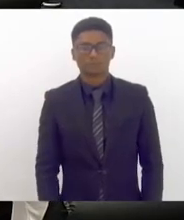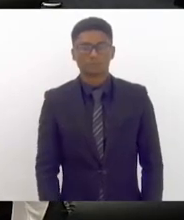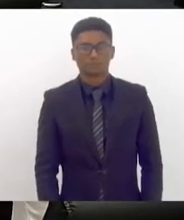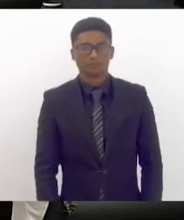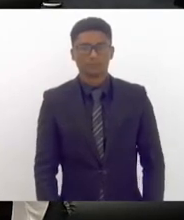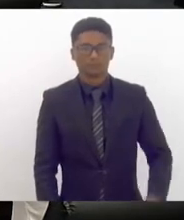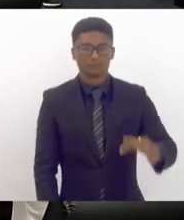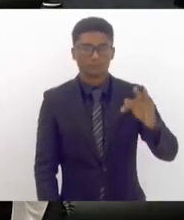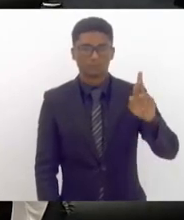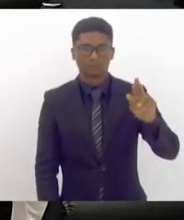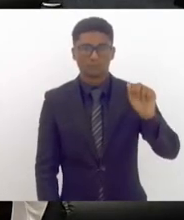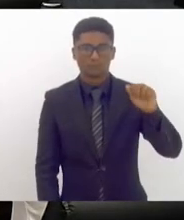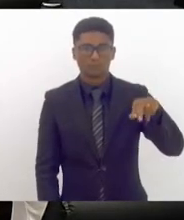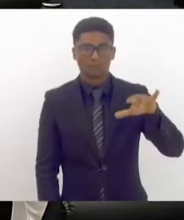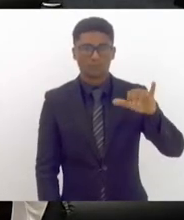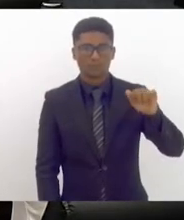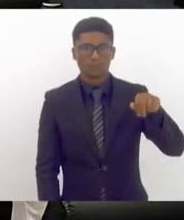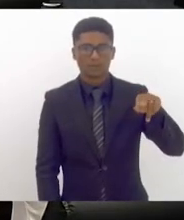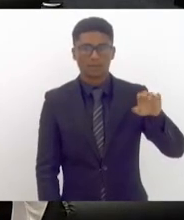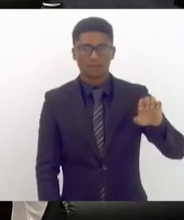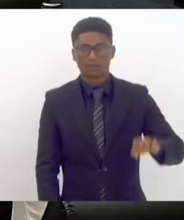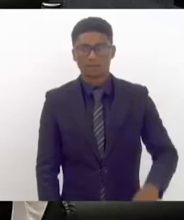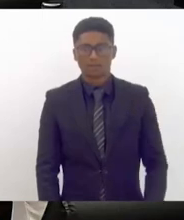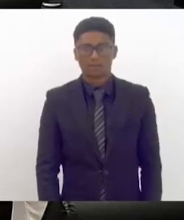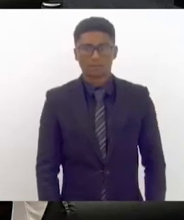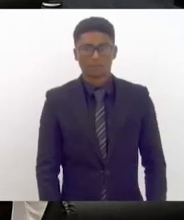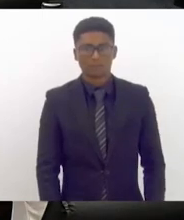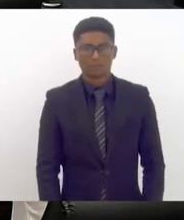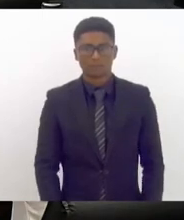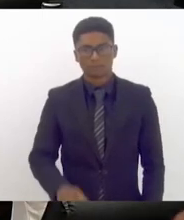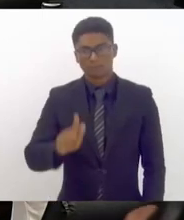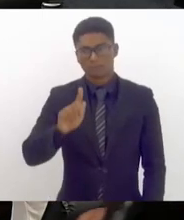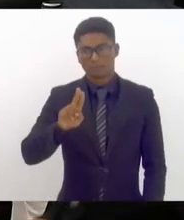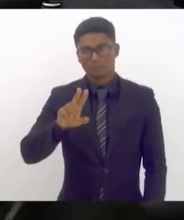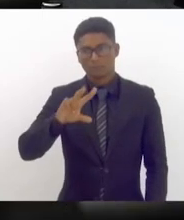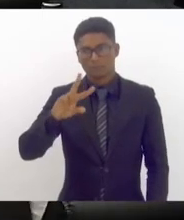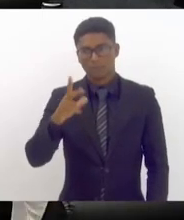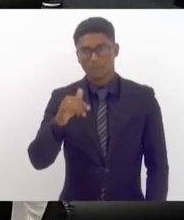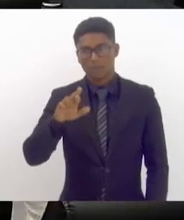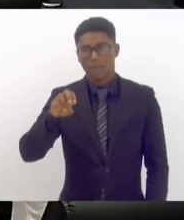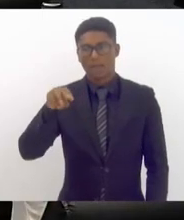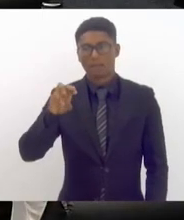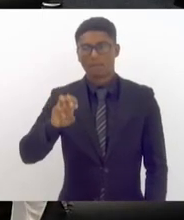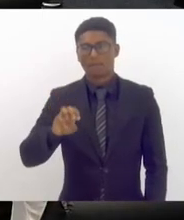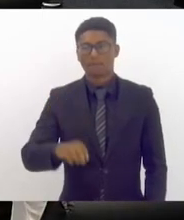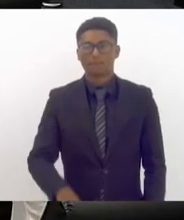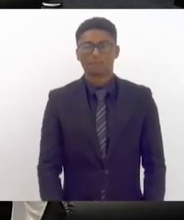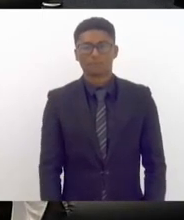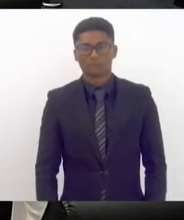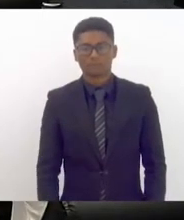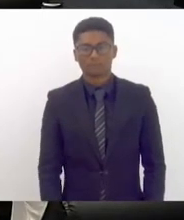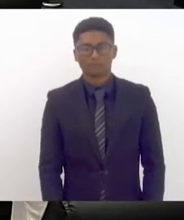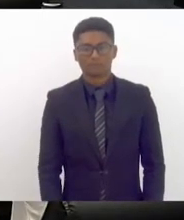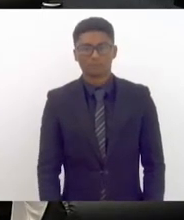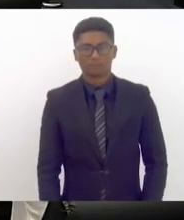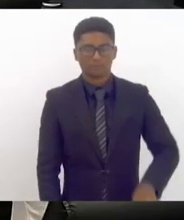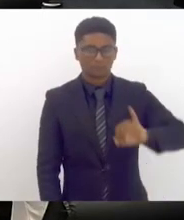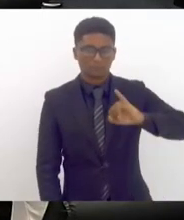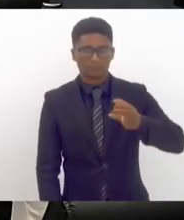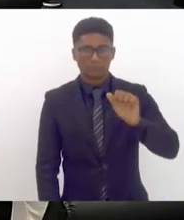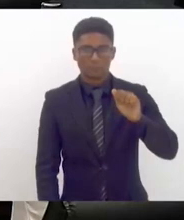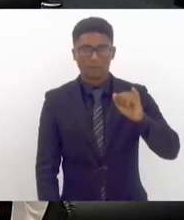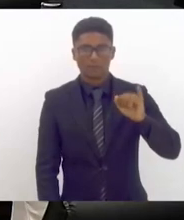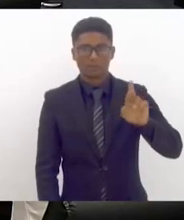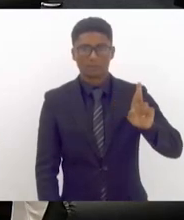deputada Franciane Mota, deputado Guilherme Delaroli, deputado Jair